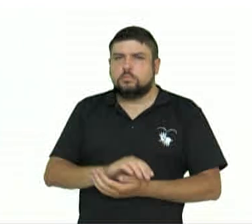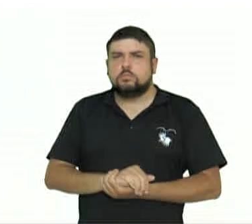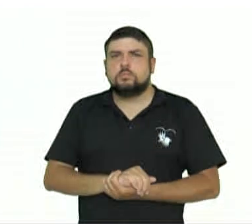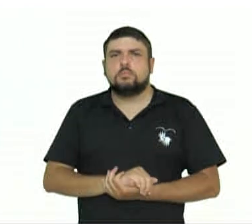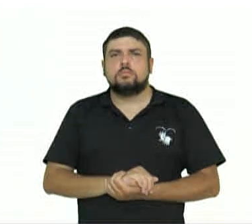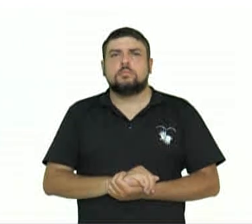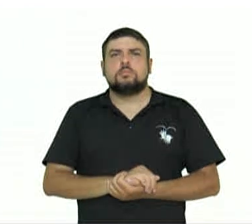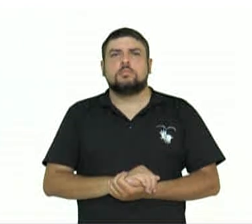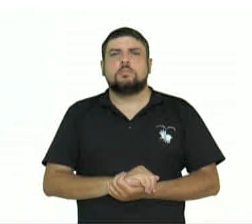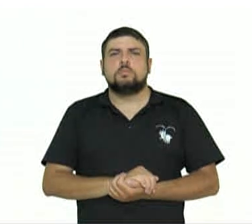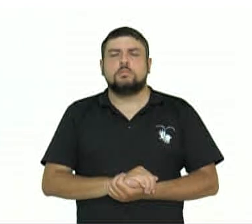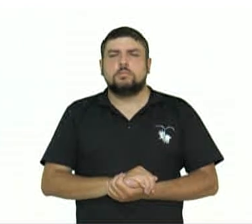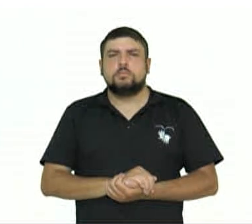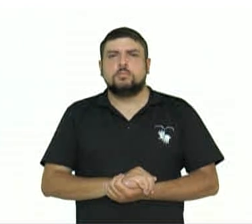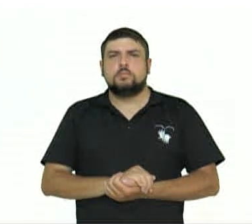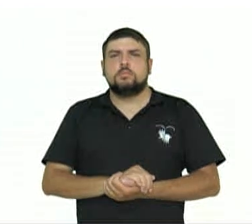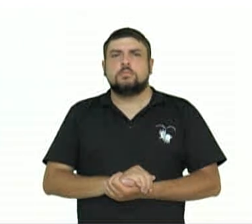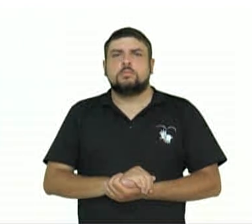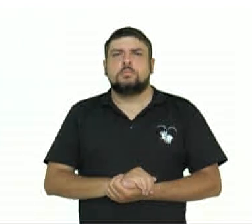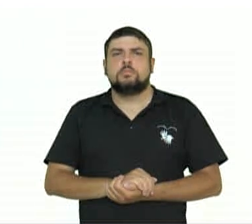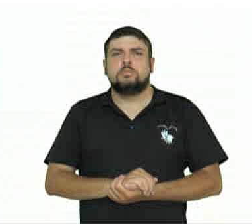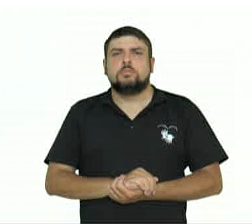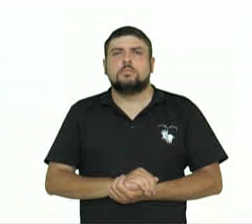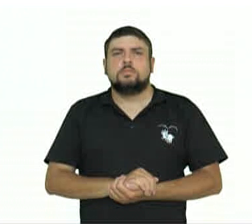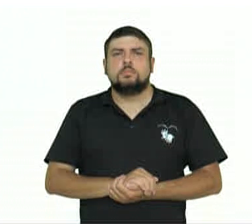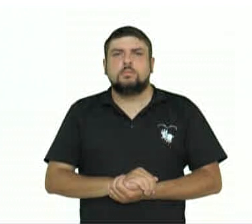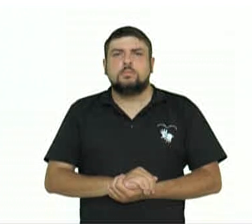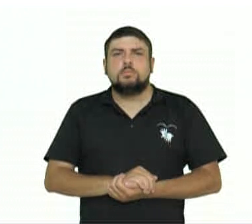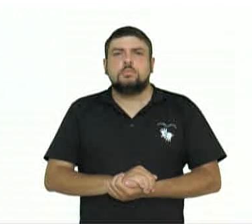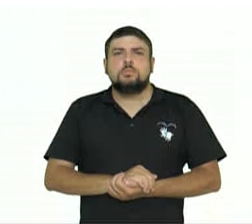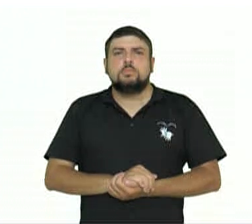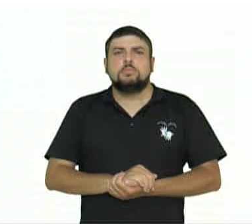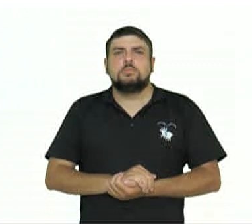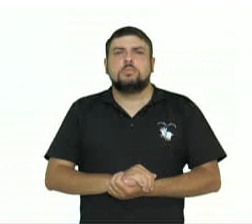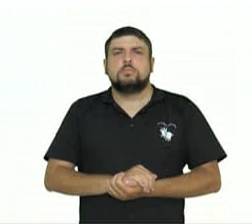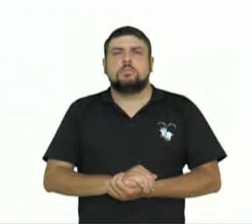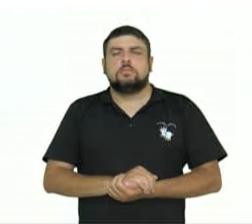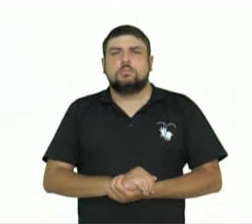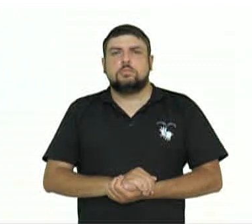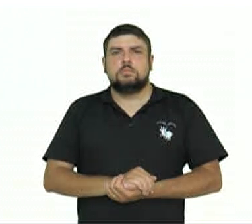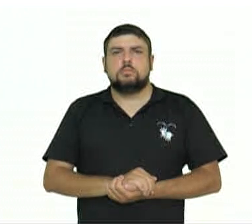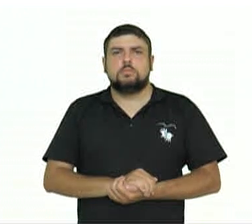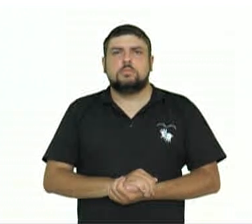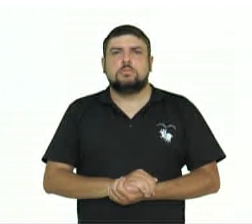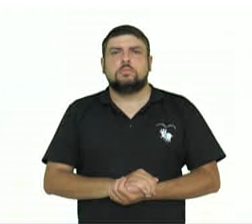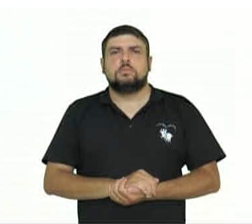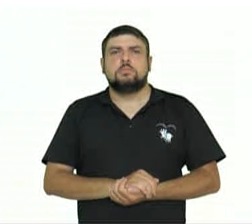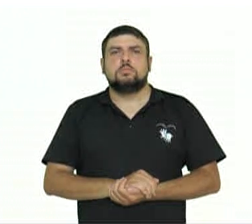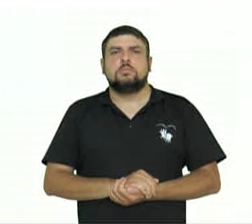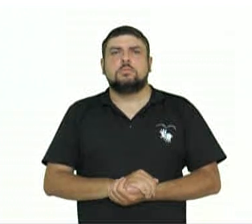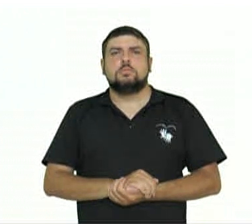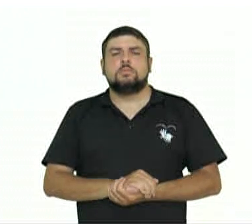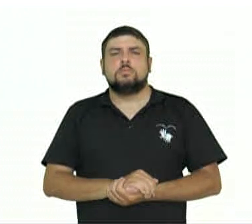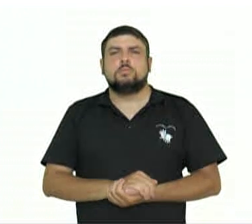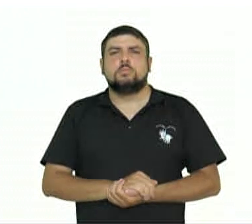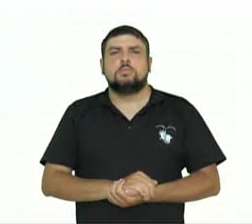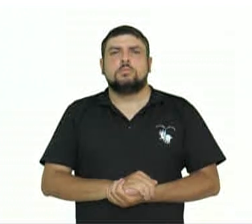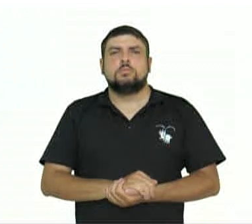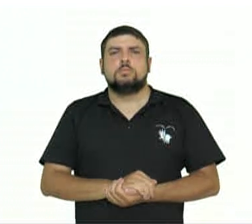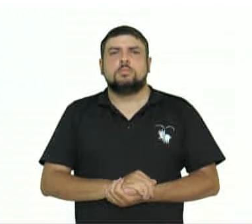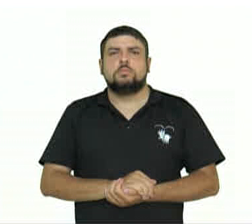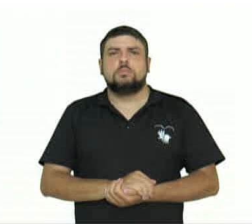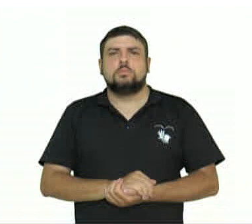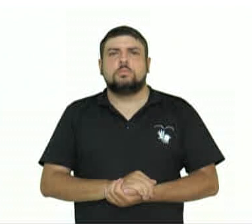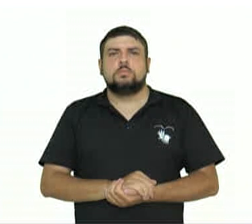expresión artística y un medio de comunicación que consisten en una serie de dibujos dotados